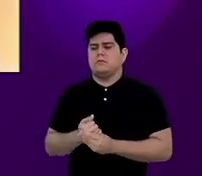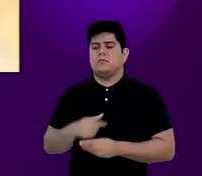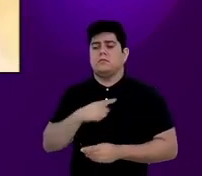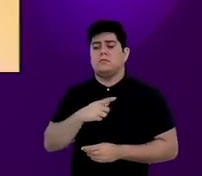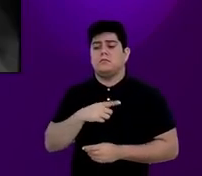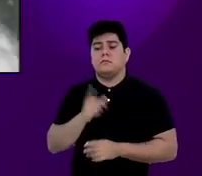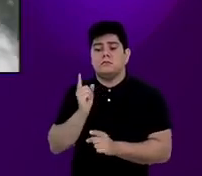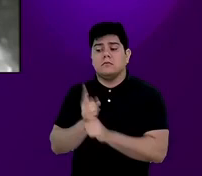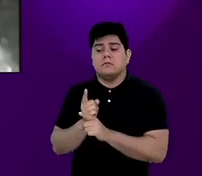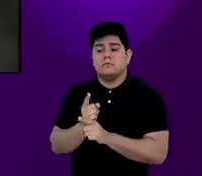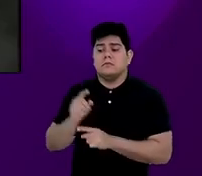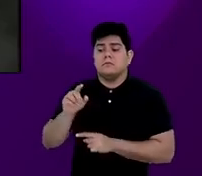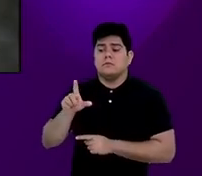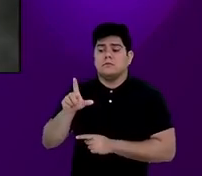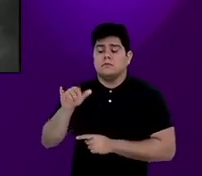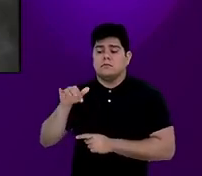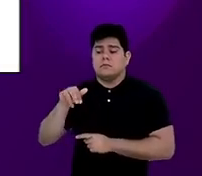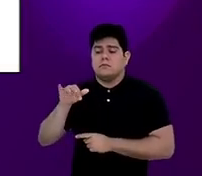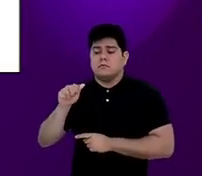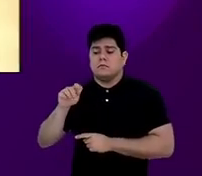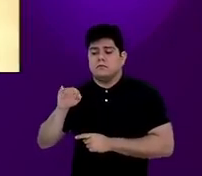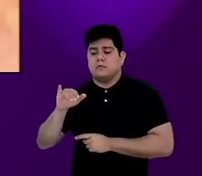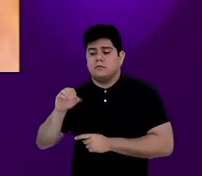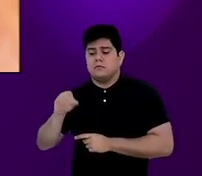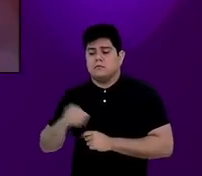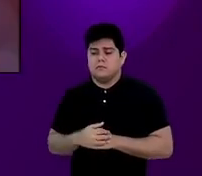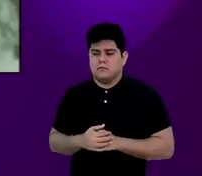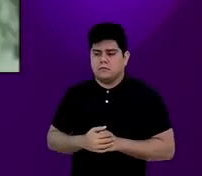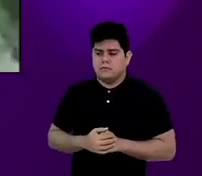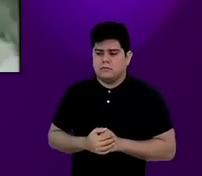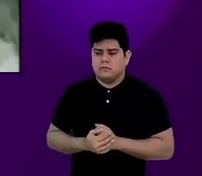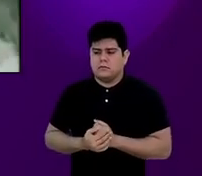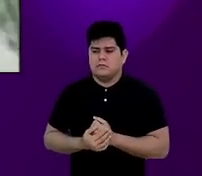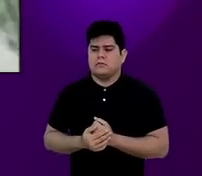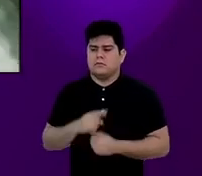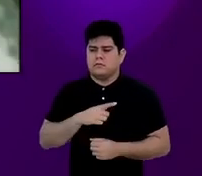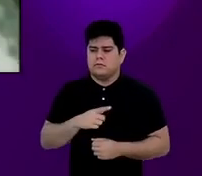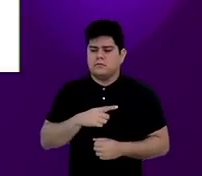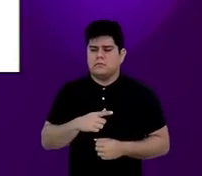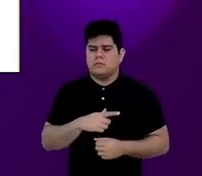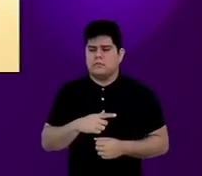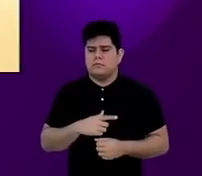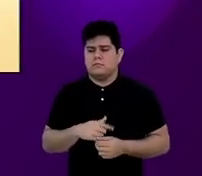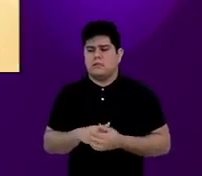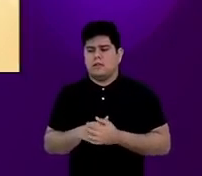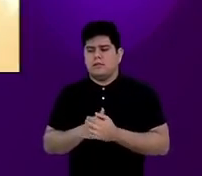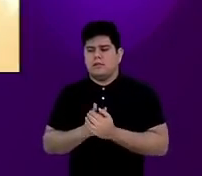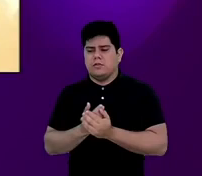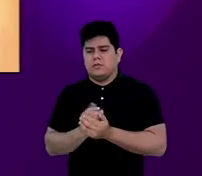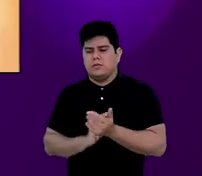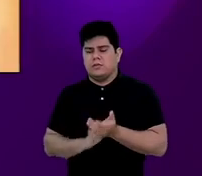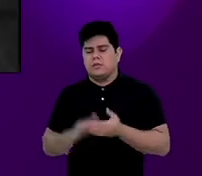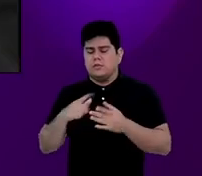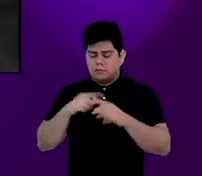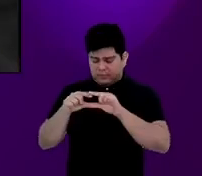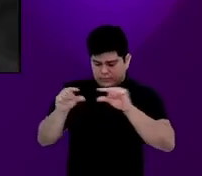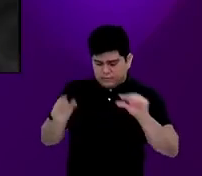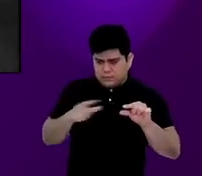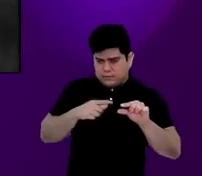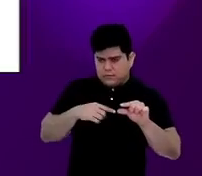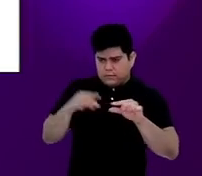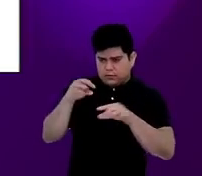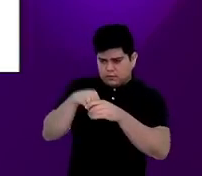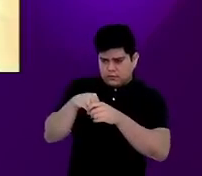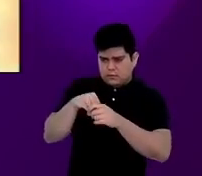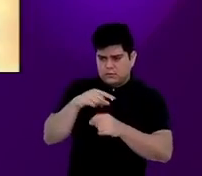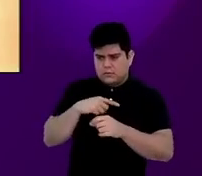consegue identificar o linfático, né? Esse o verde fluorescente, ele tem a característica de ele ser hiperosmótico, então ele atrai, ele tem albumina na composição, então ele